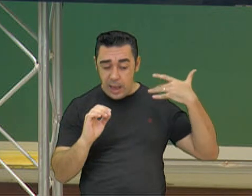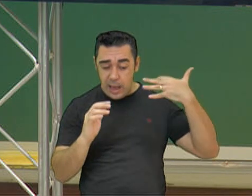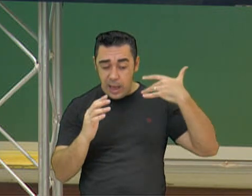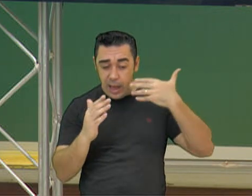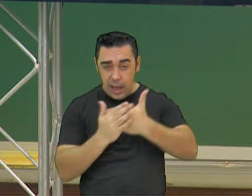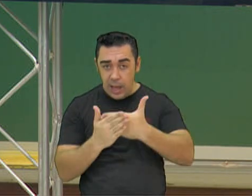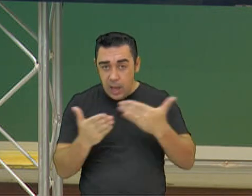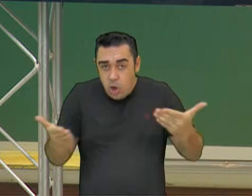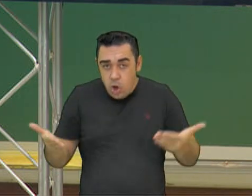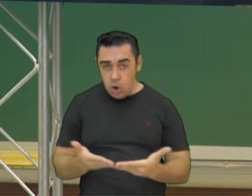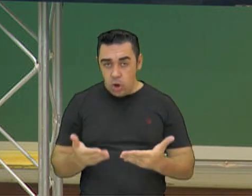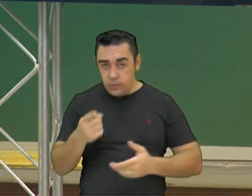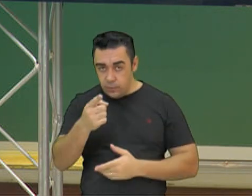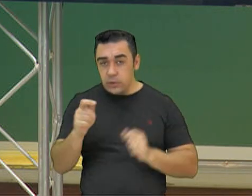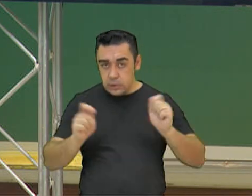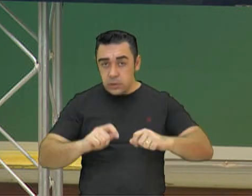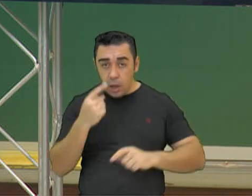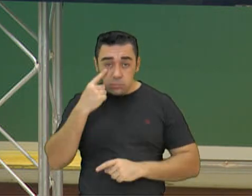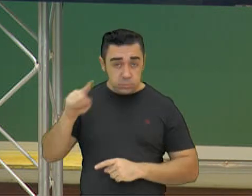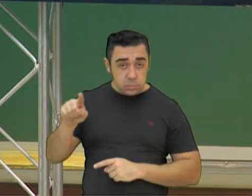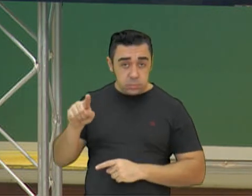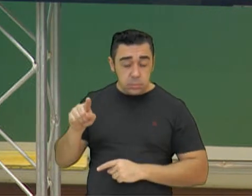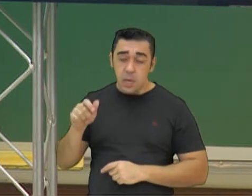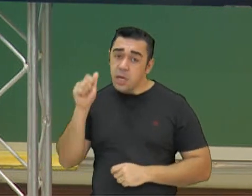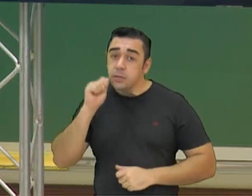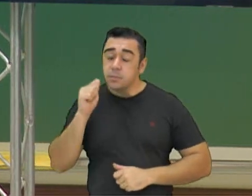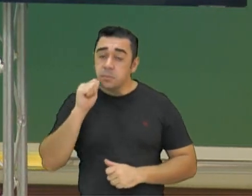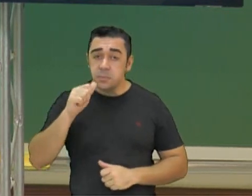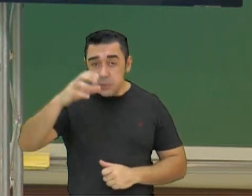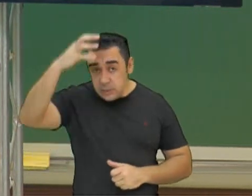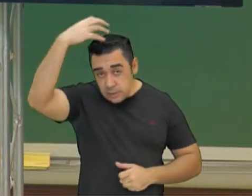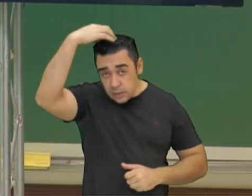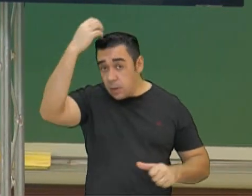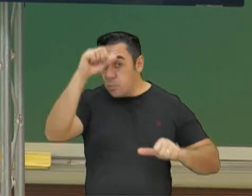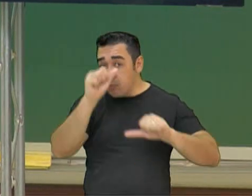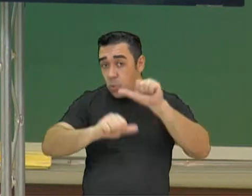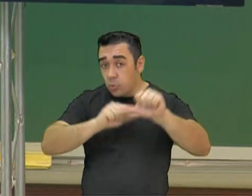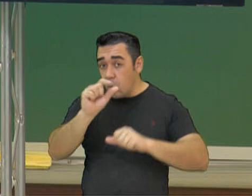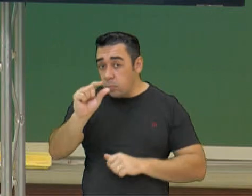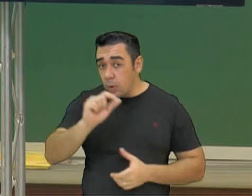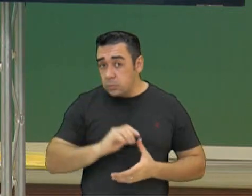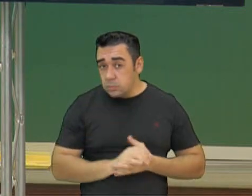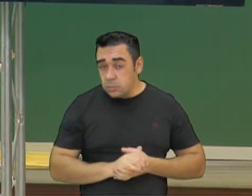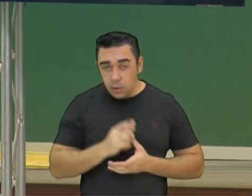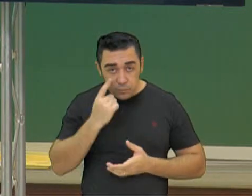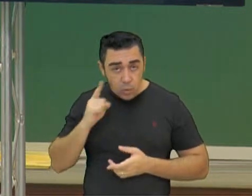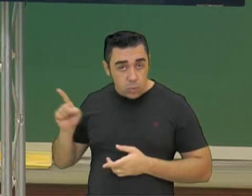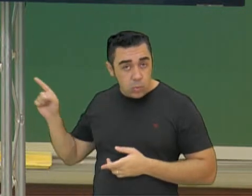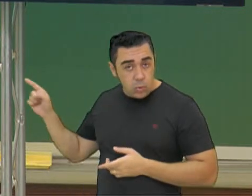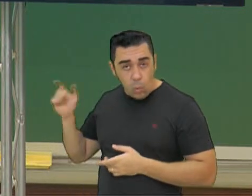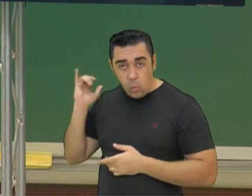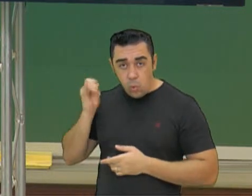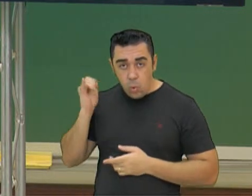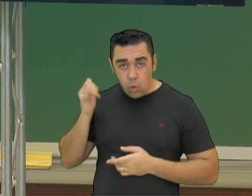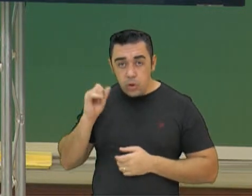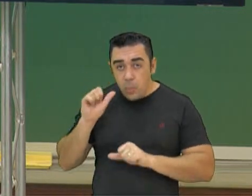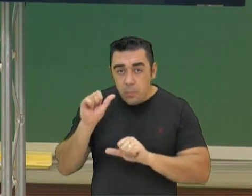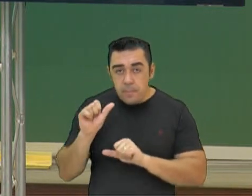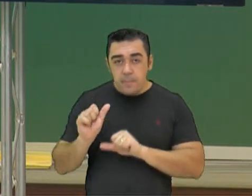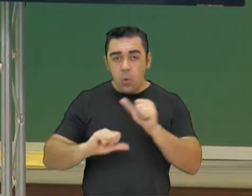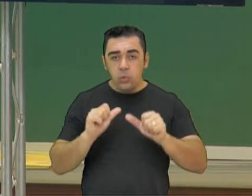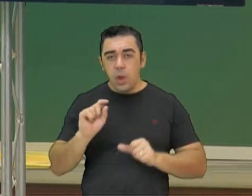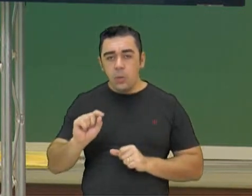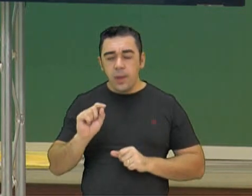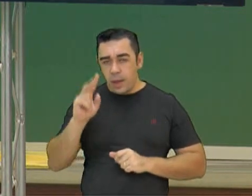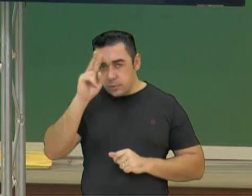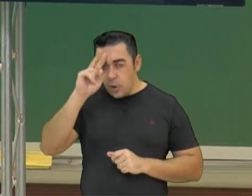pode conferir isso aí, não precisa acreditar em mim. As princesas mudaram um pouco. Vocês percebem que no conto aqui muda um pouco o paradigma da princesa, porque a